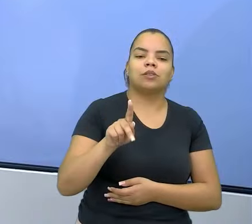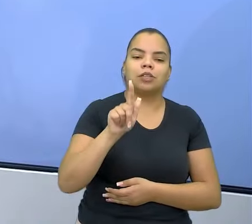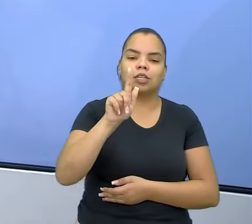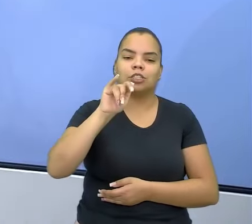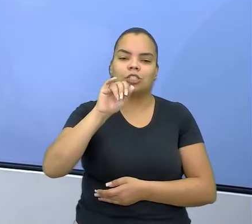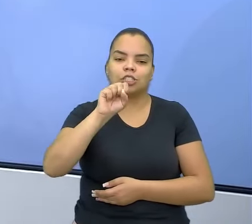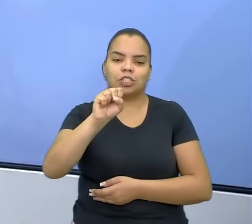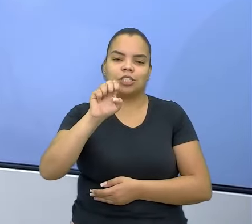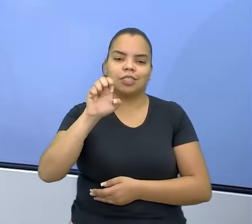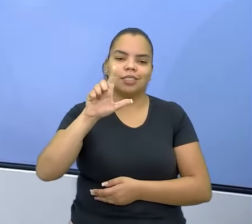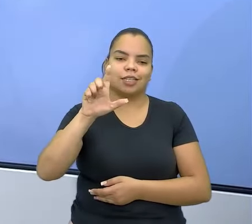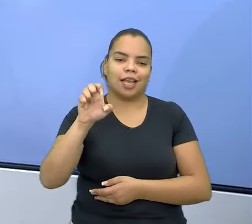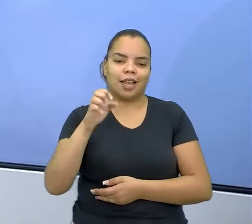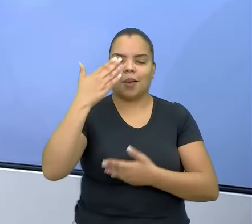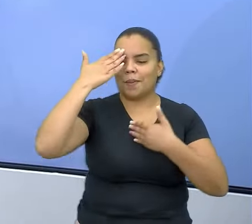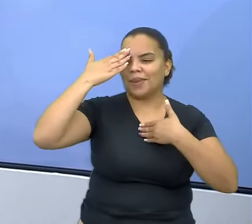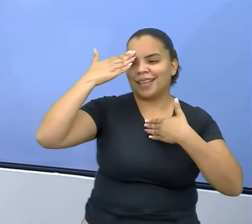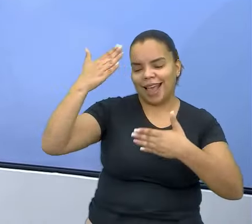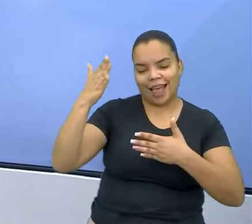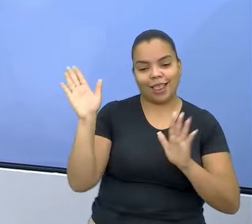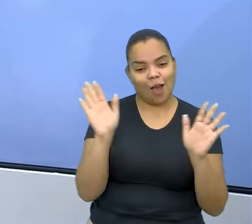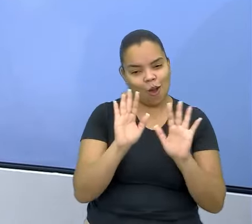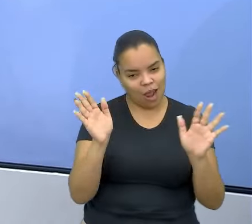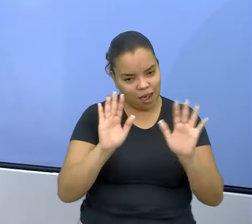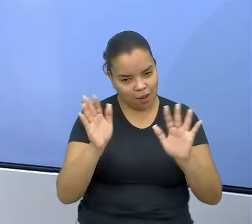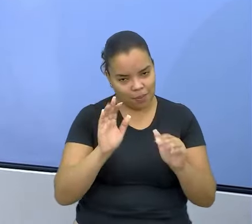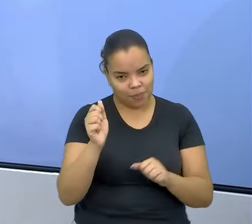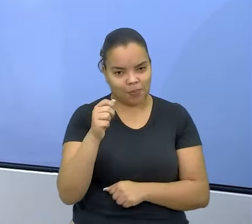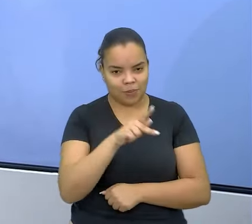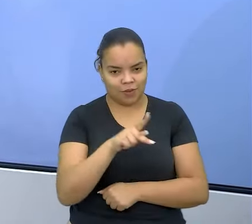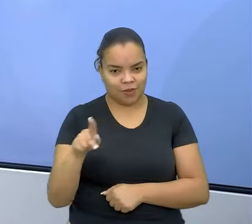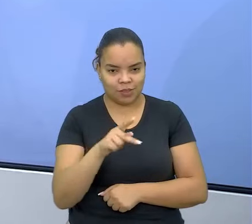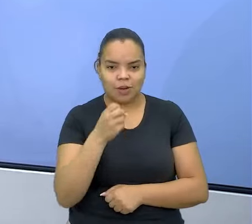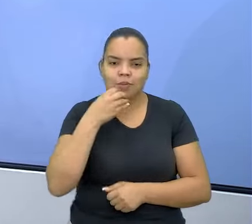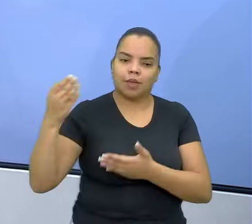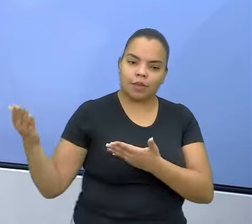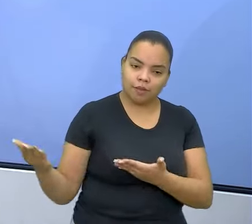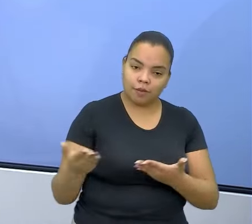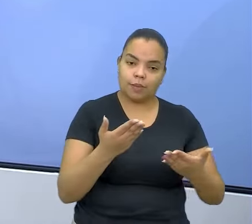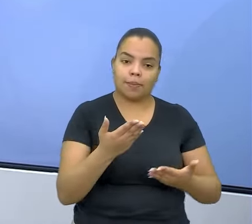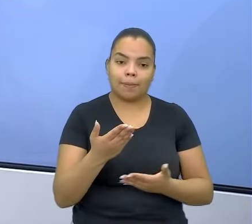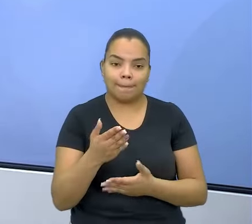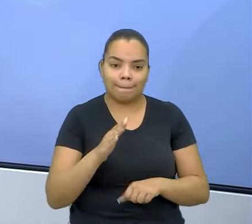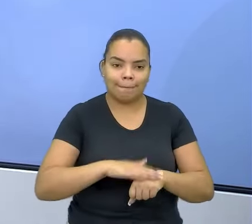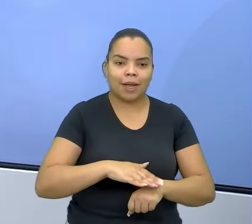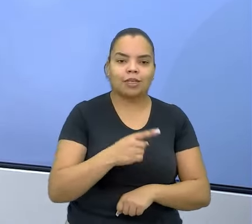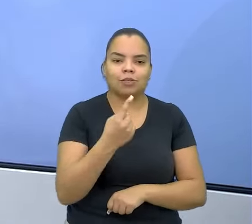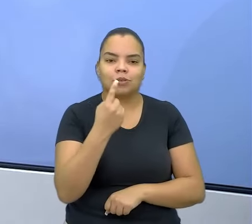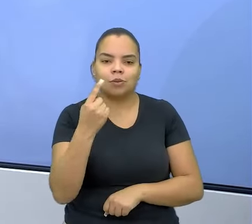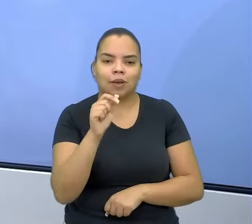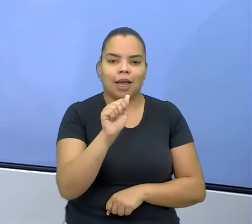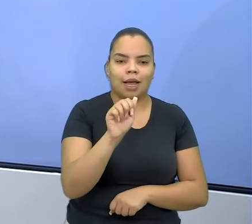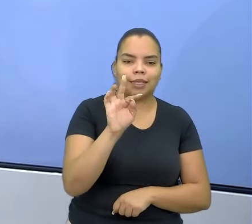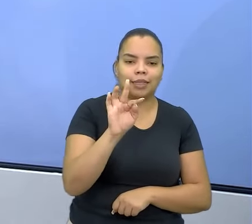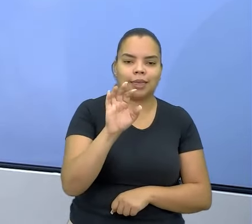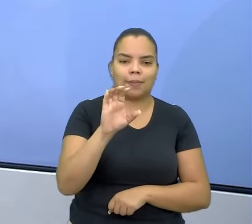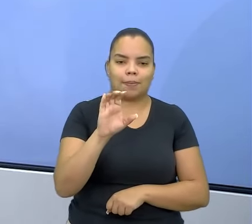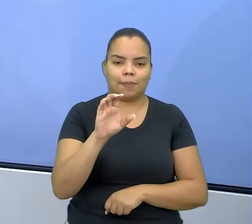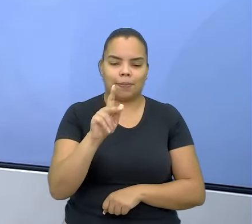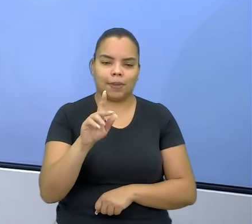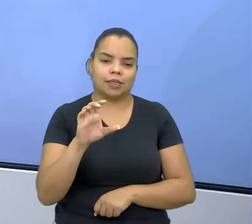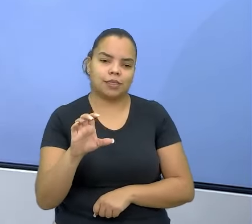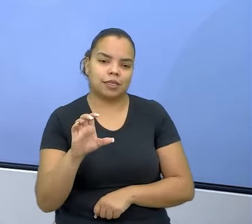Gisele. Obrigada, Vanderlei. Olá, professores. Sejam todos muito bem-vindos, então, aí a mais uma TPC, a última, né, a TPC de C1 que a gente vai